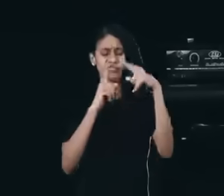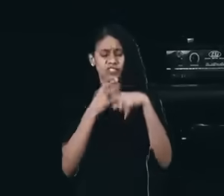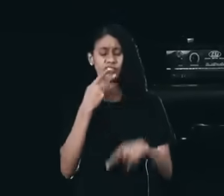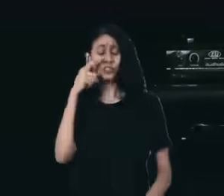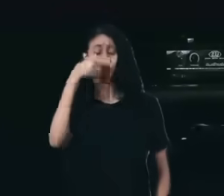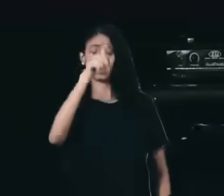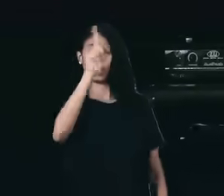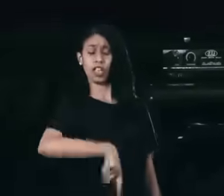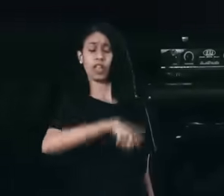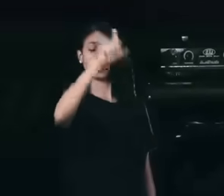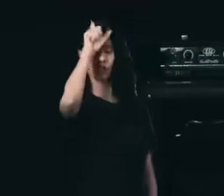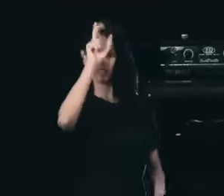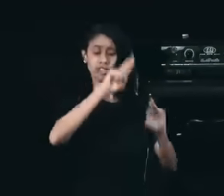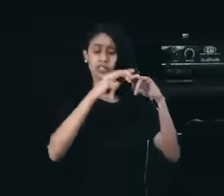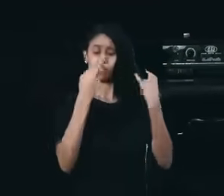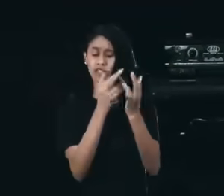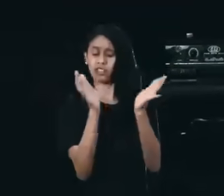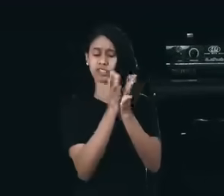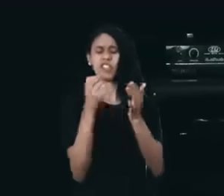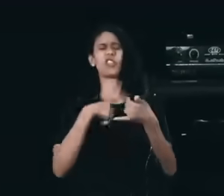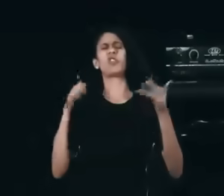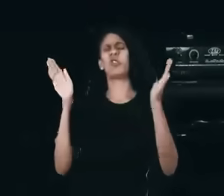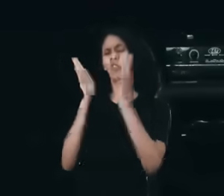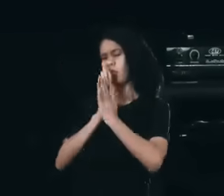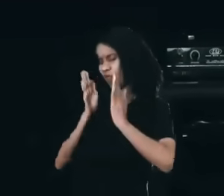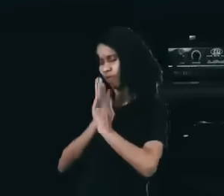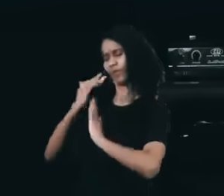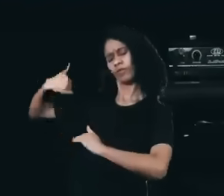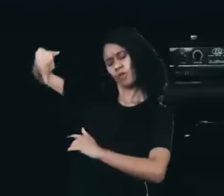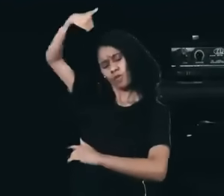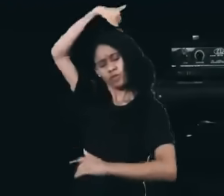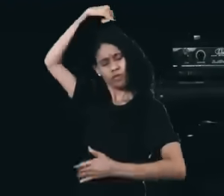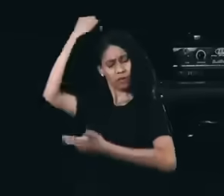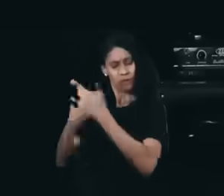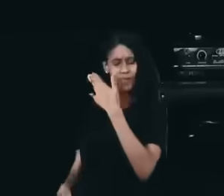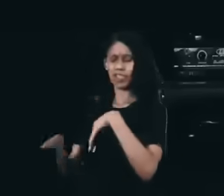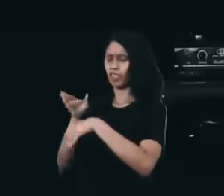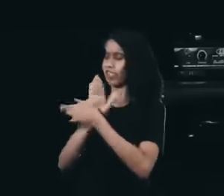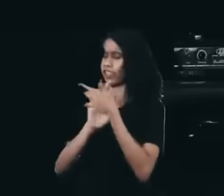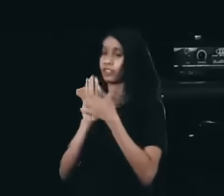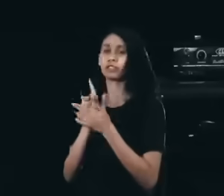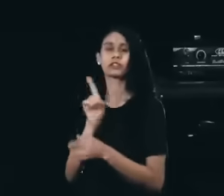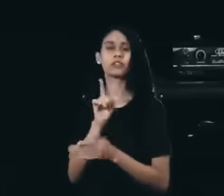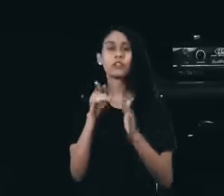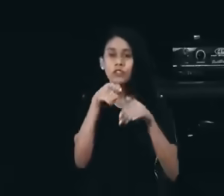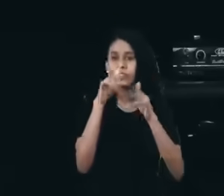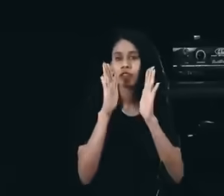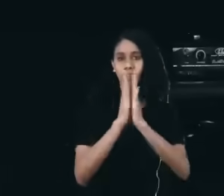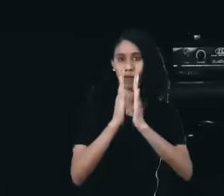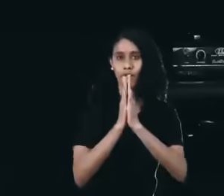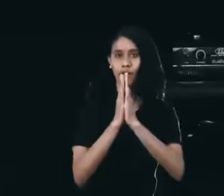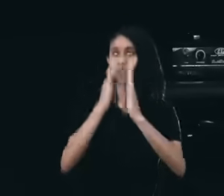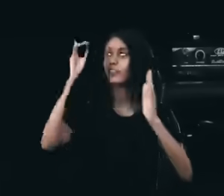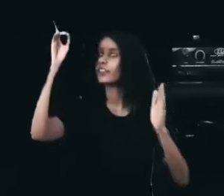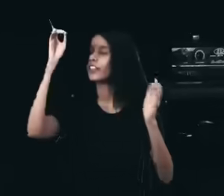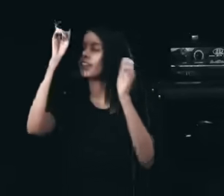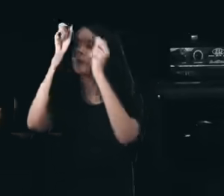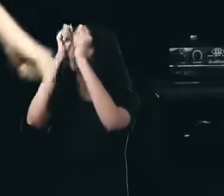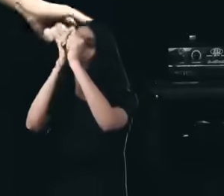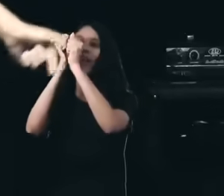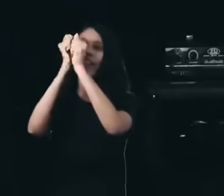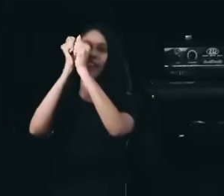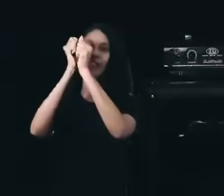você vai ser um líder, disse ela, eu vou orar, eu vou me consagrar, eu não vou perder. Não, é orando que você vai estar mais perto do seu chamado